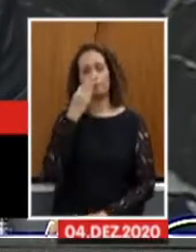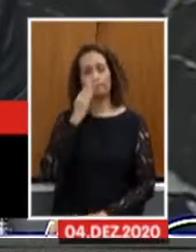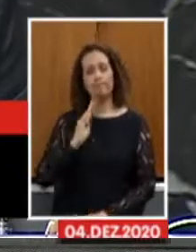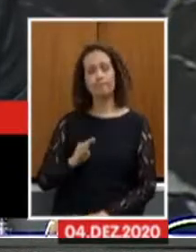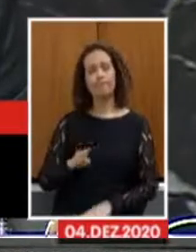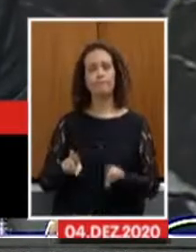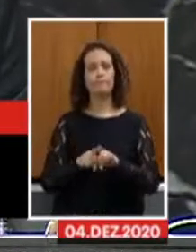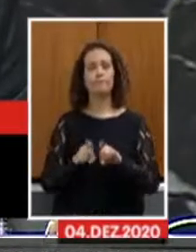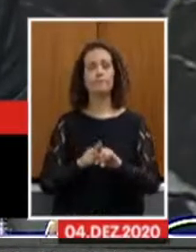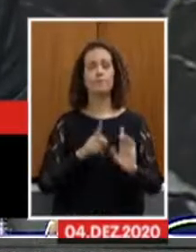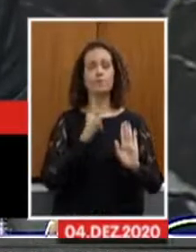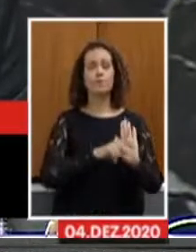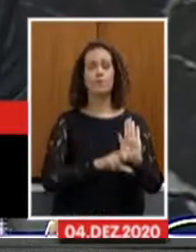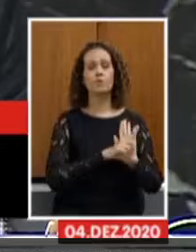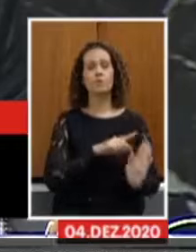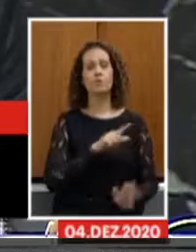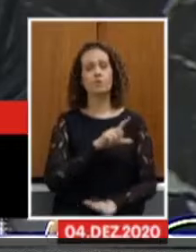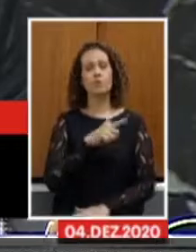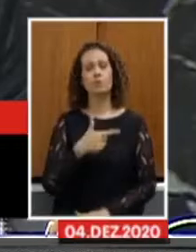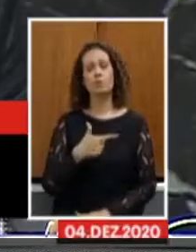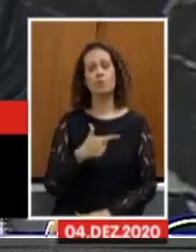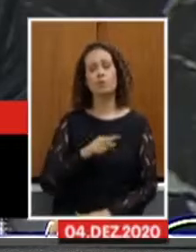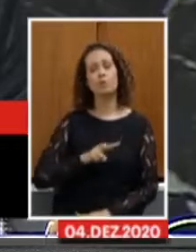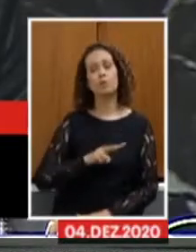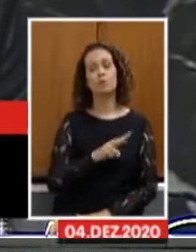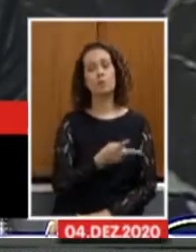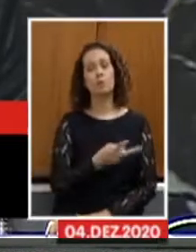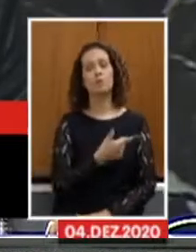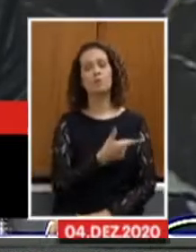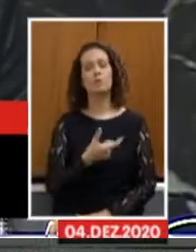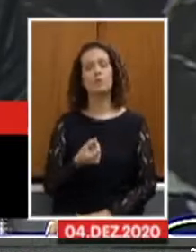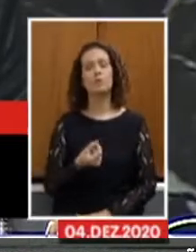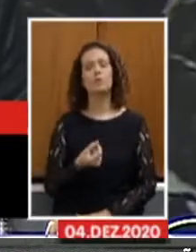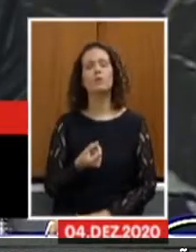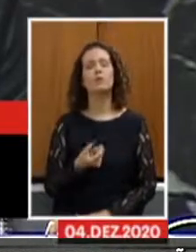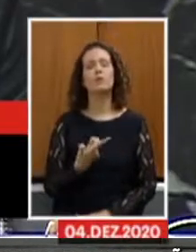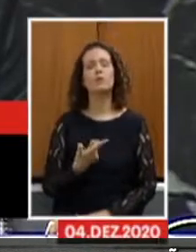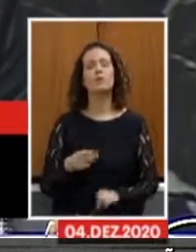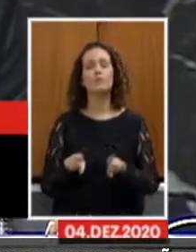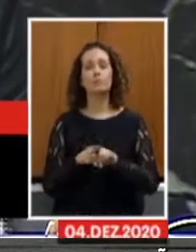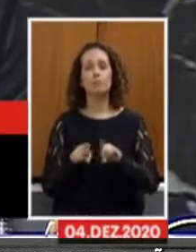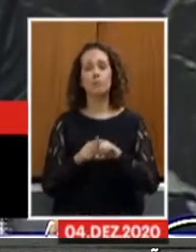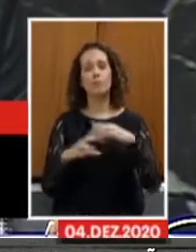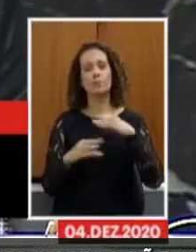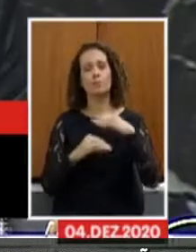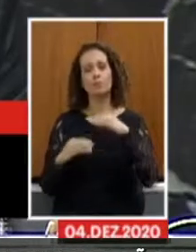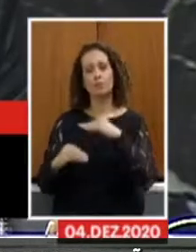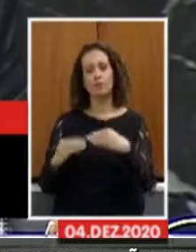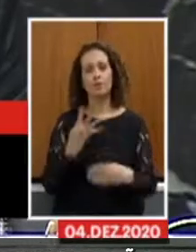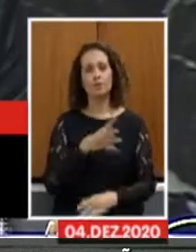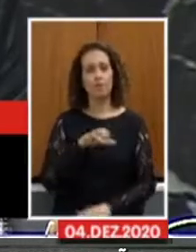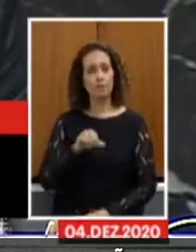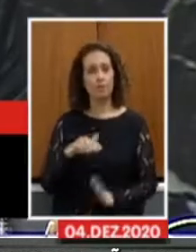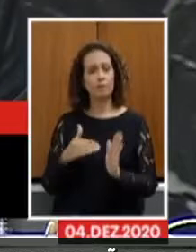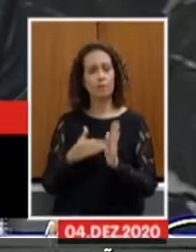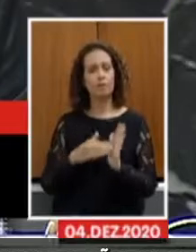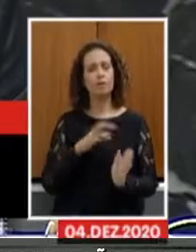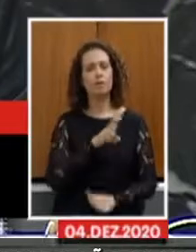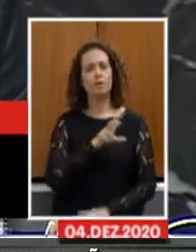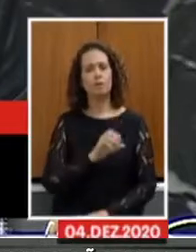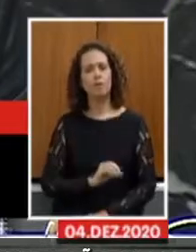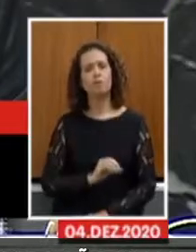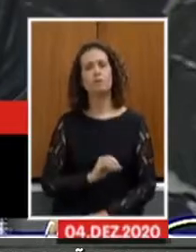único o projeto de lei 2201/2020 com as emendas números 6, 9, 45 a 47, 49, 50,